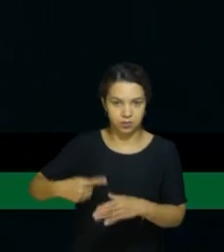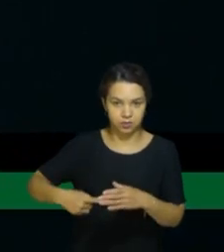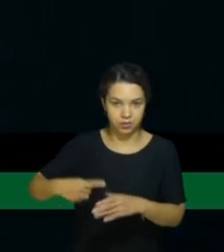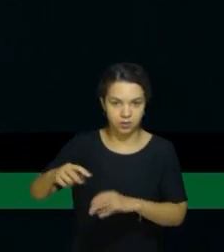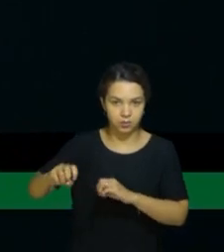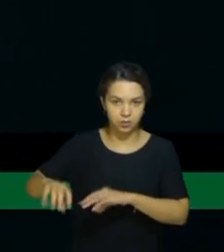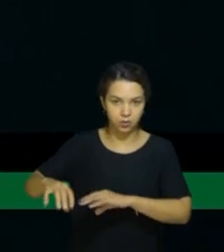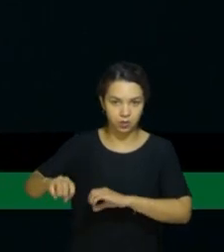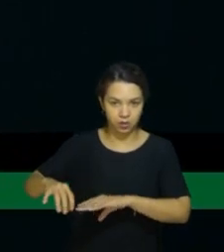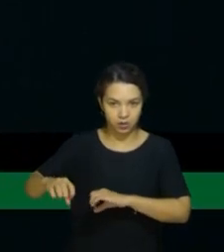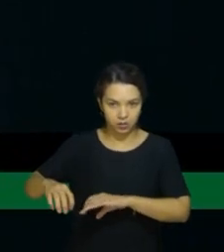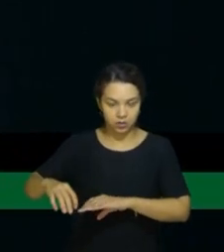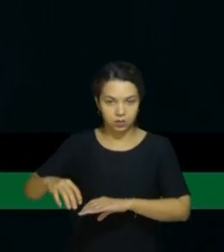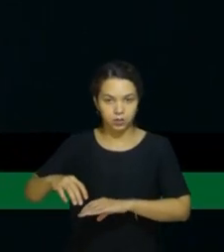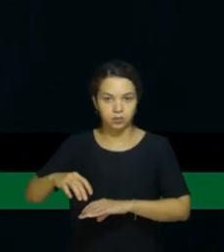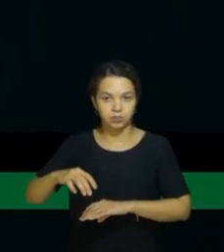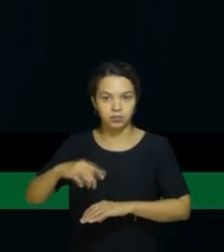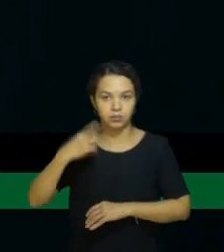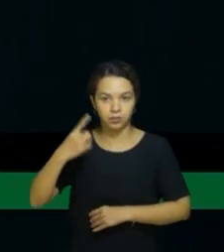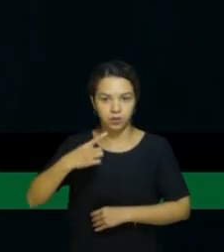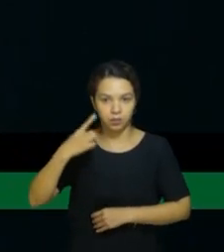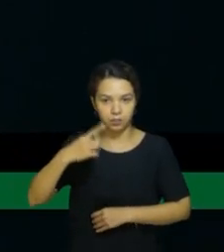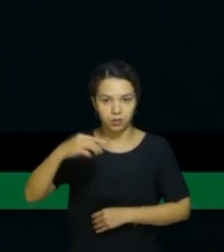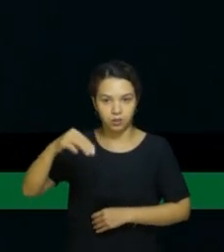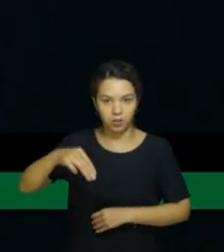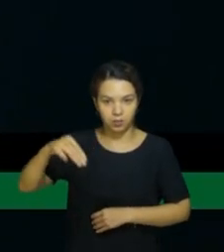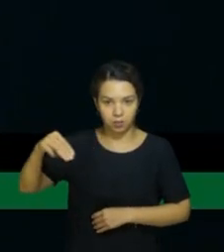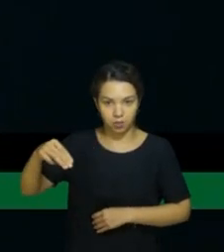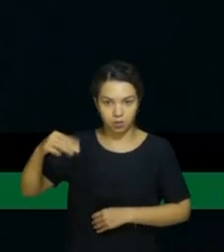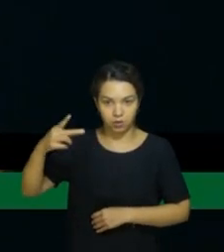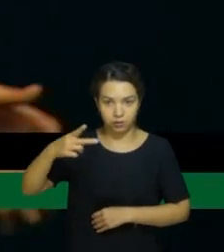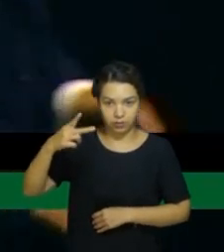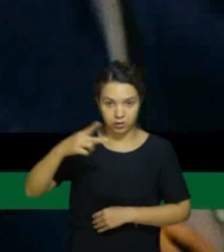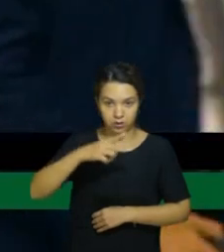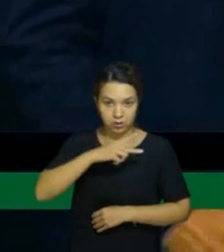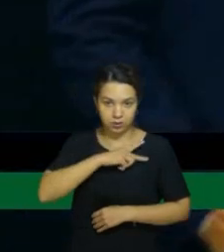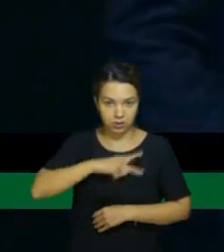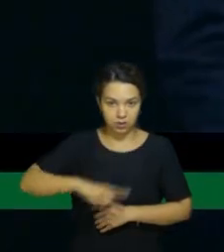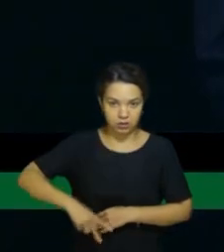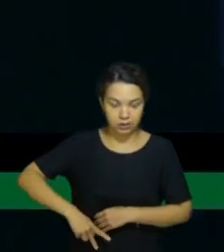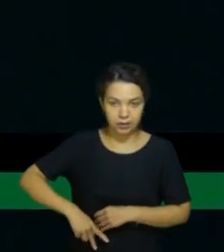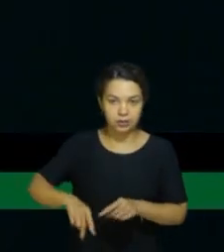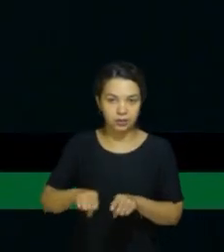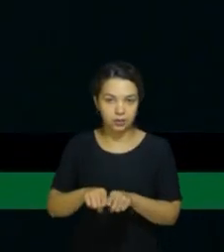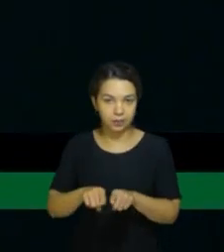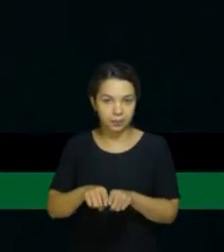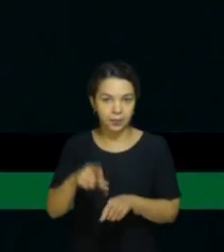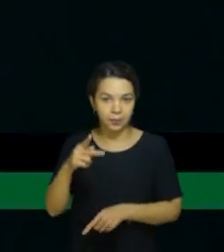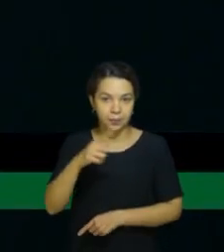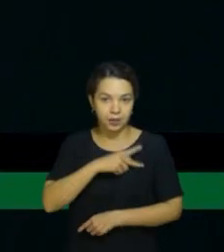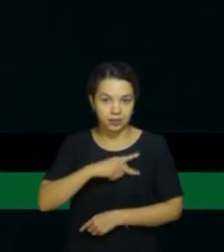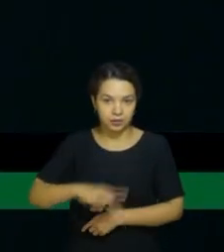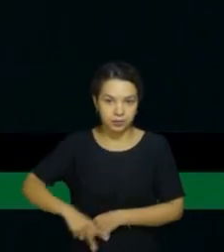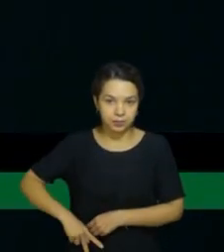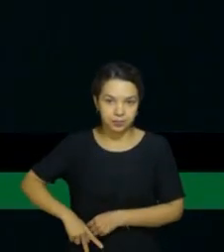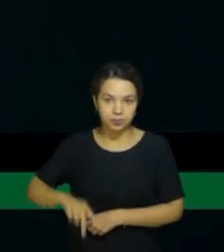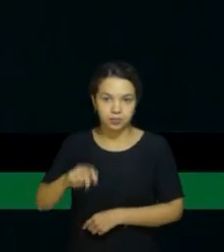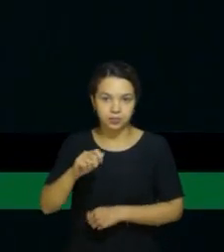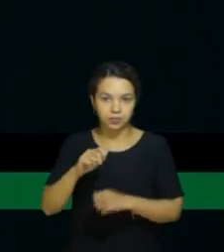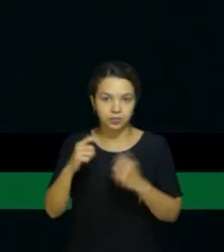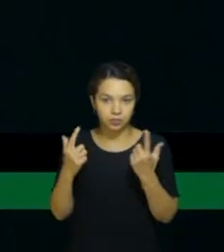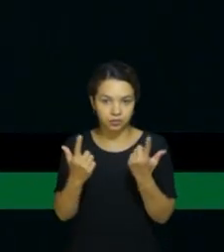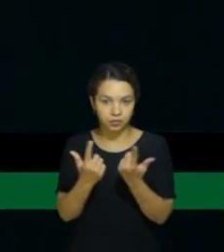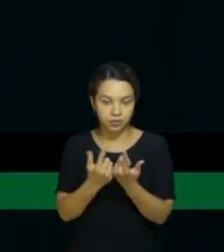o Deputado Mário Mota nosso vice-presidente o presidente da lesc Deputado Mauro de